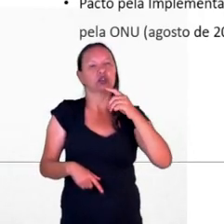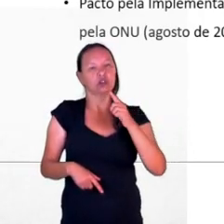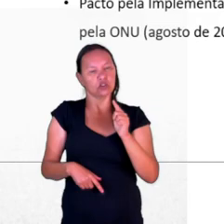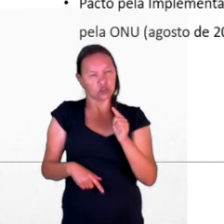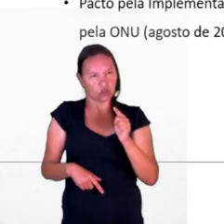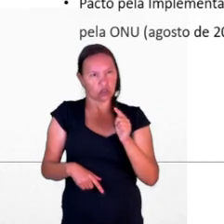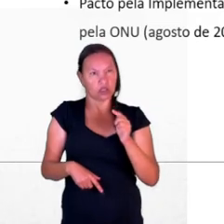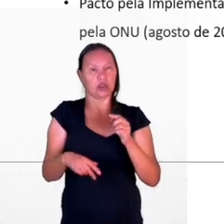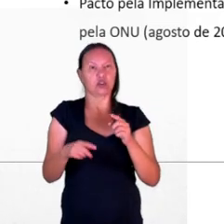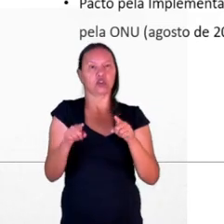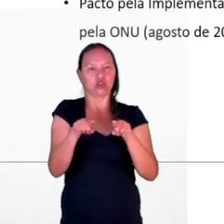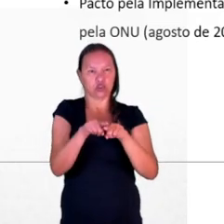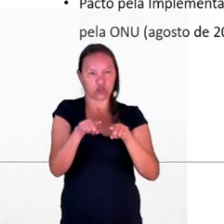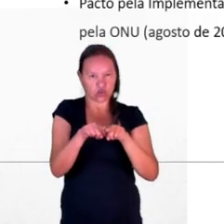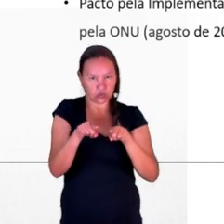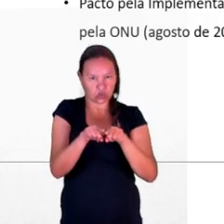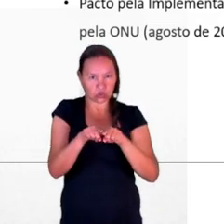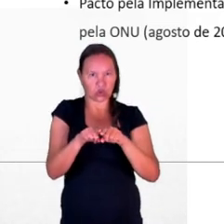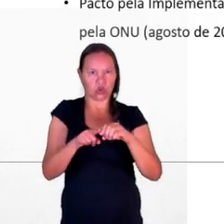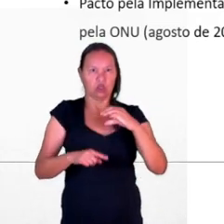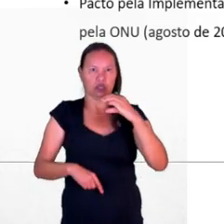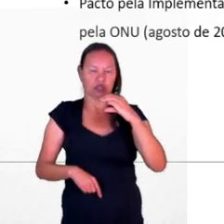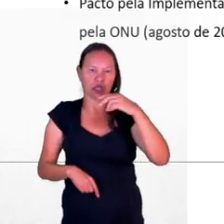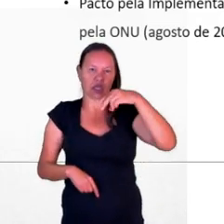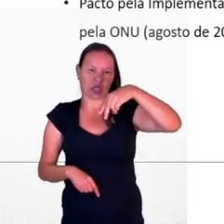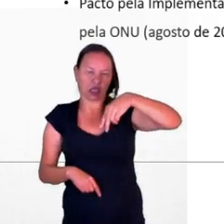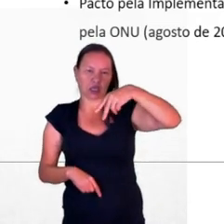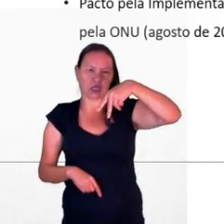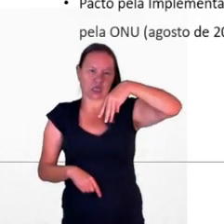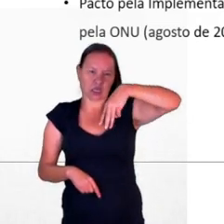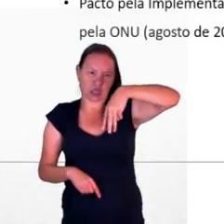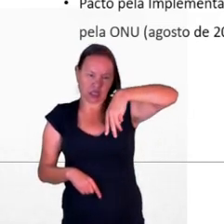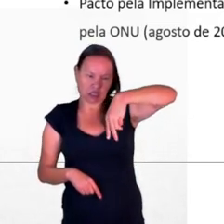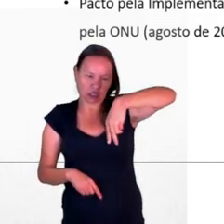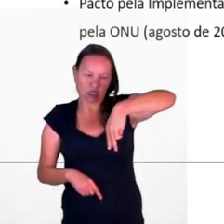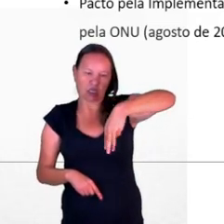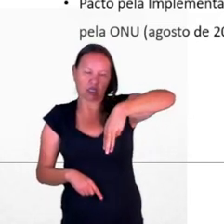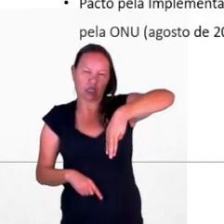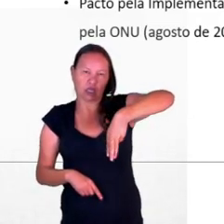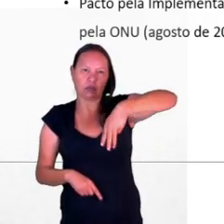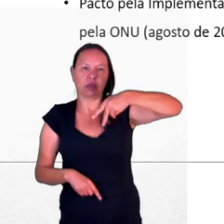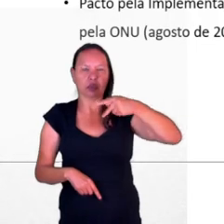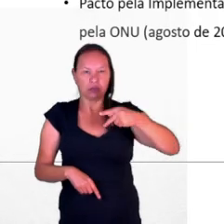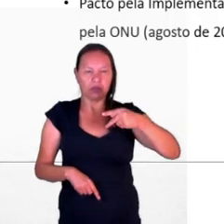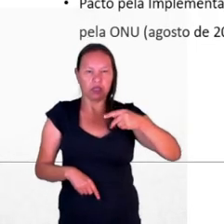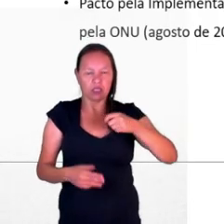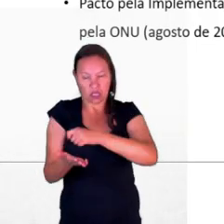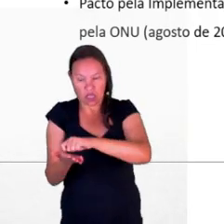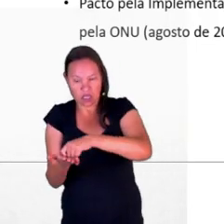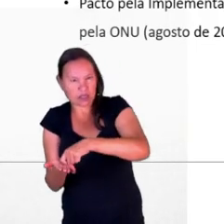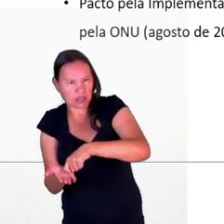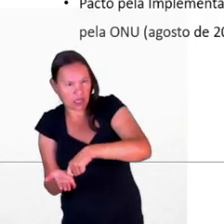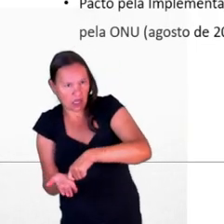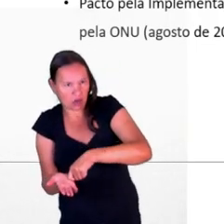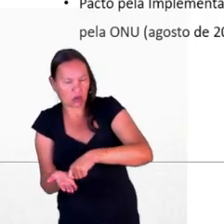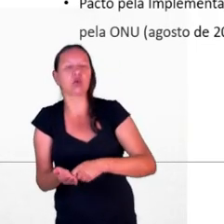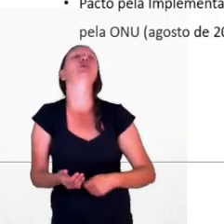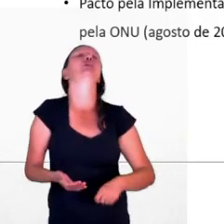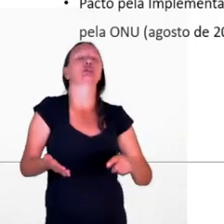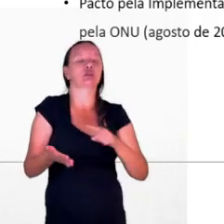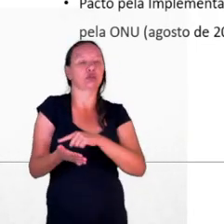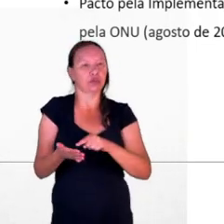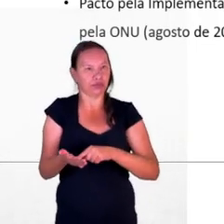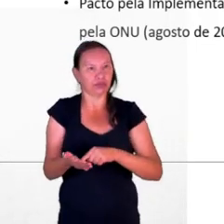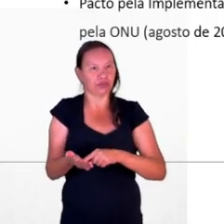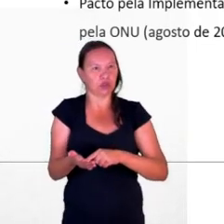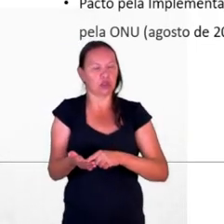assinaram em agosto de 2019 um pacto pela implementação dos ods na agenda